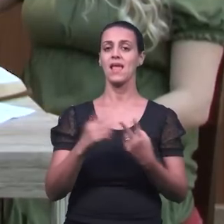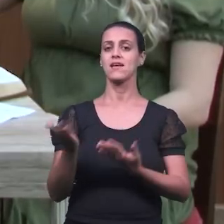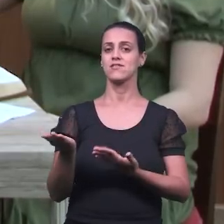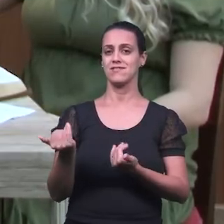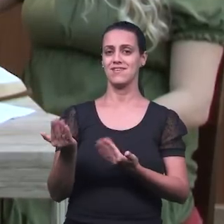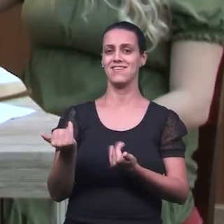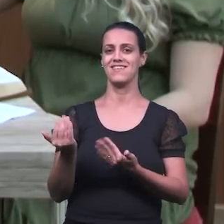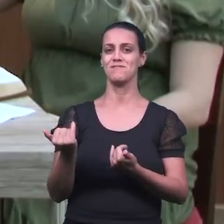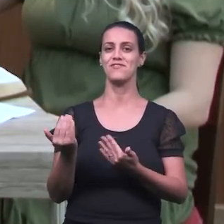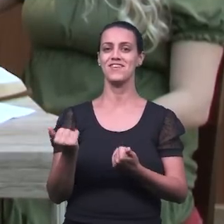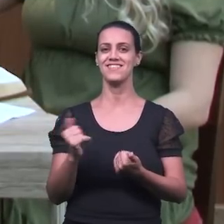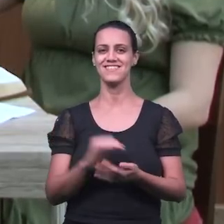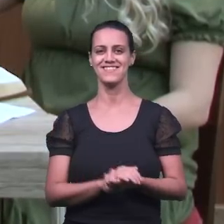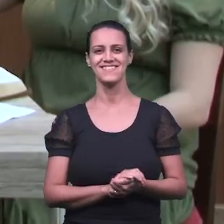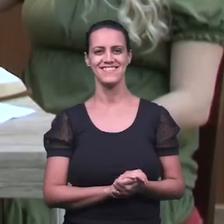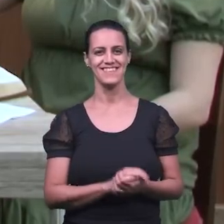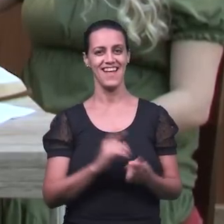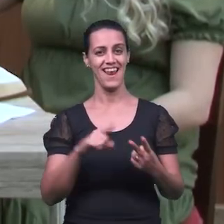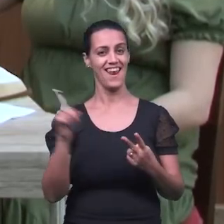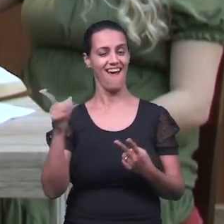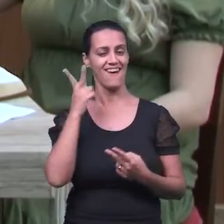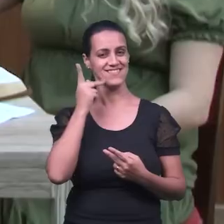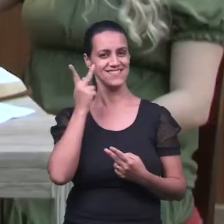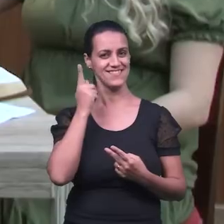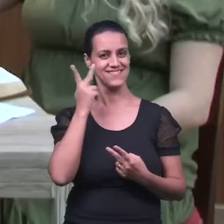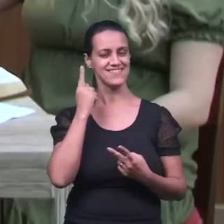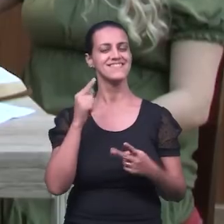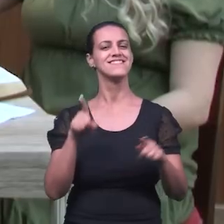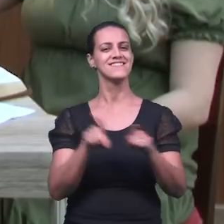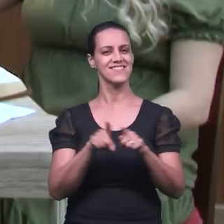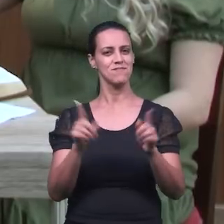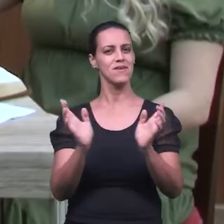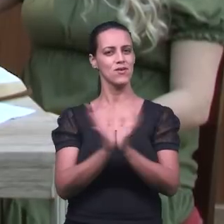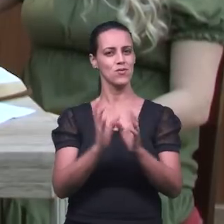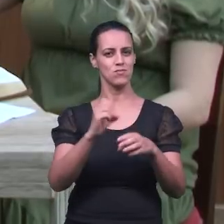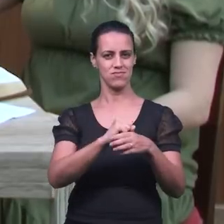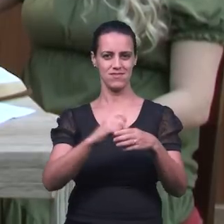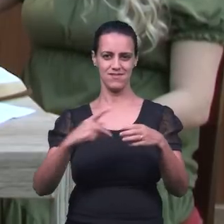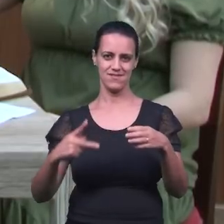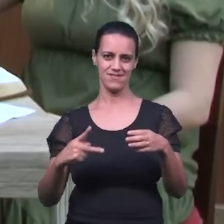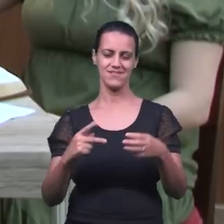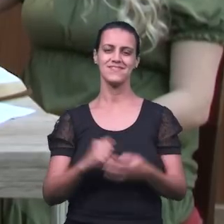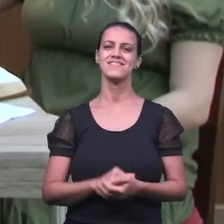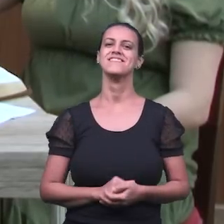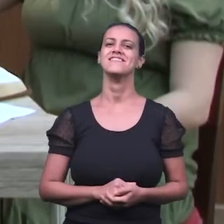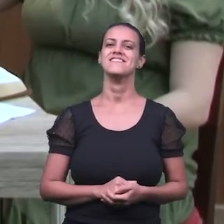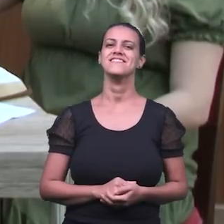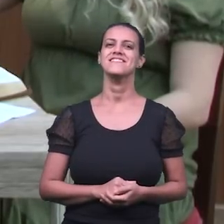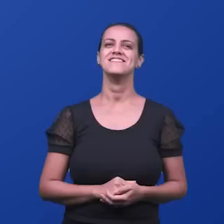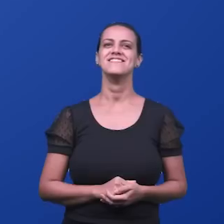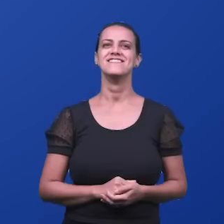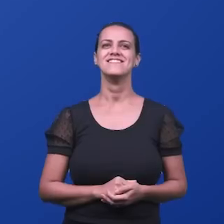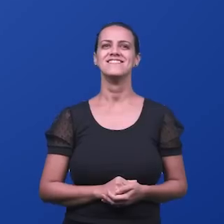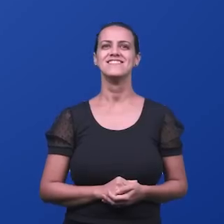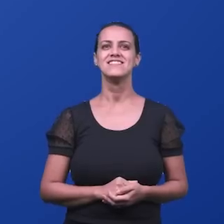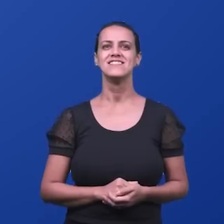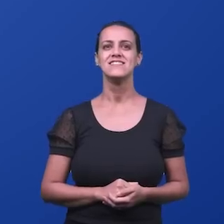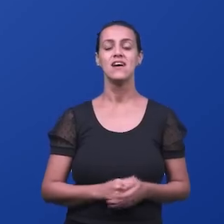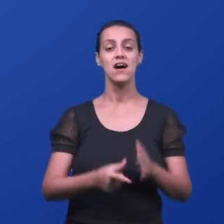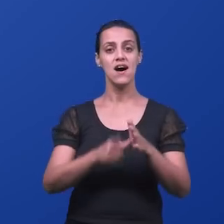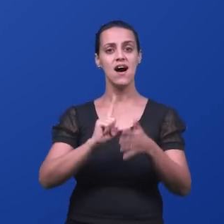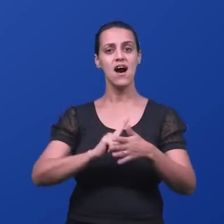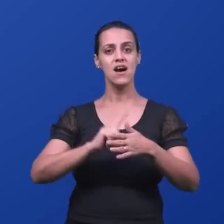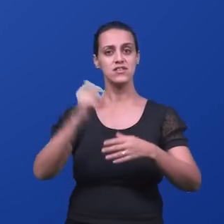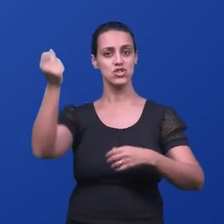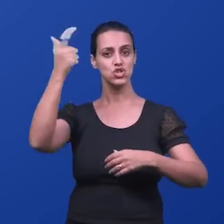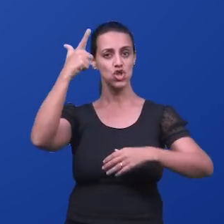jovem Felipe Ricardo, de Fortaleza, no Ceará, também do grupo Semente Preciosa. Vamos assistir com atenção. Antes que o sol se